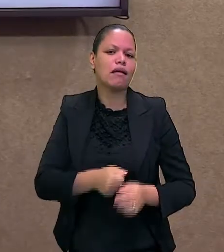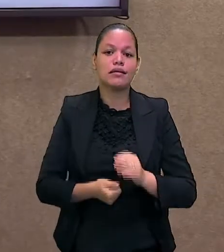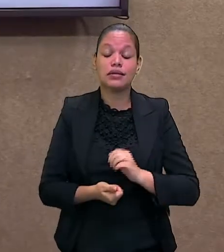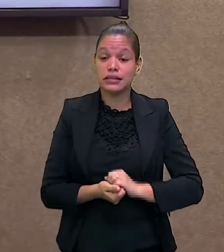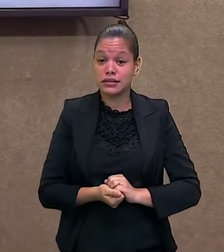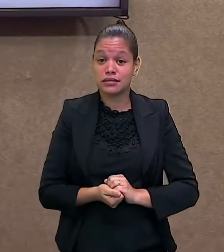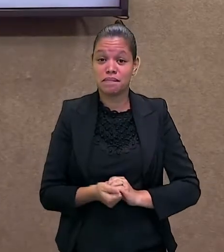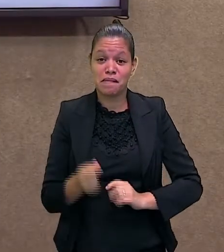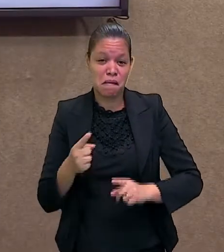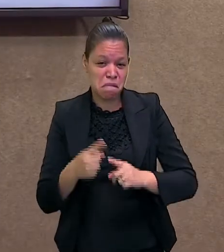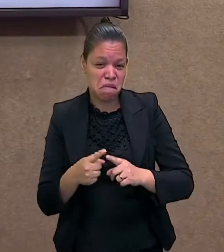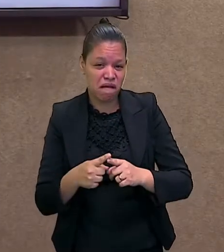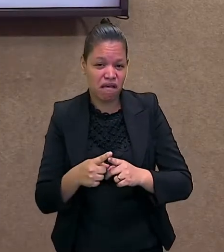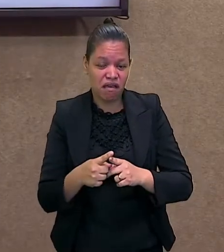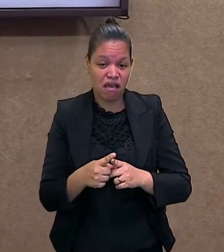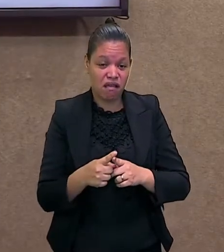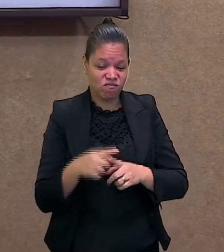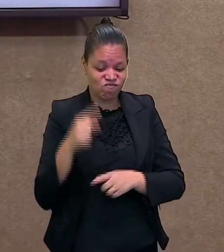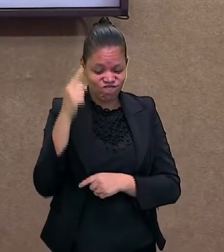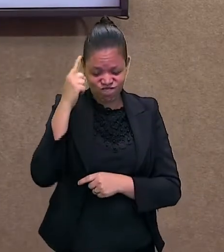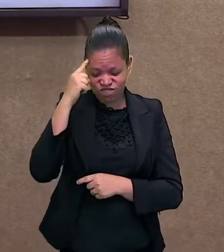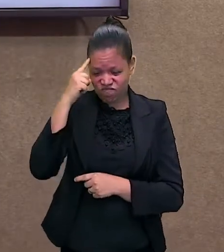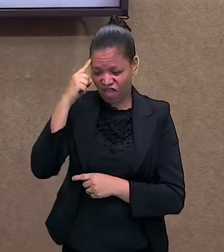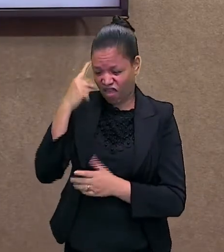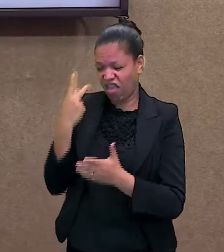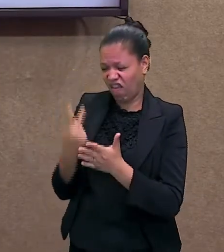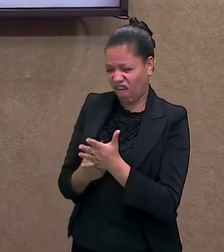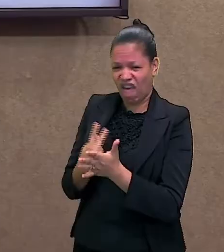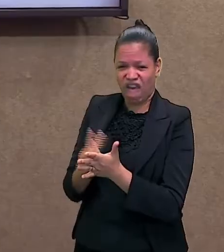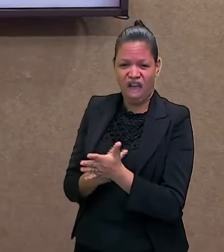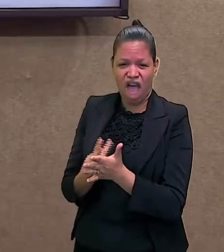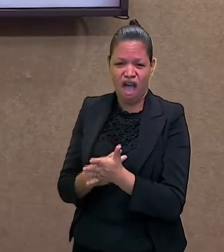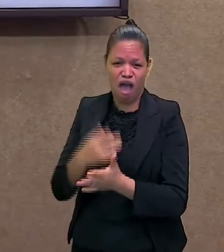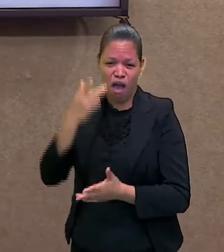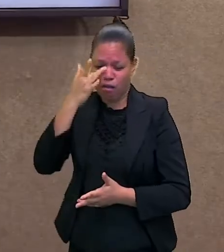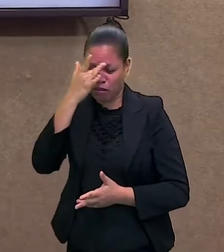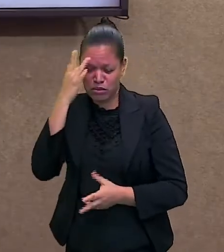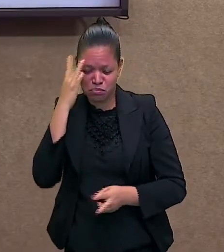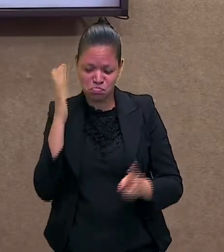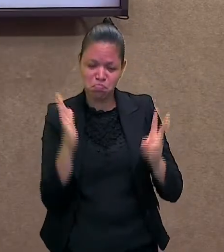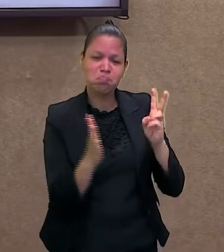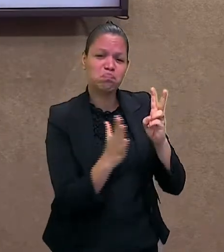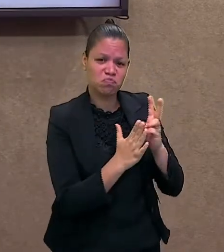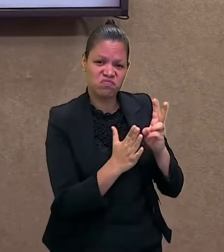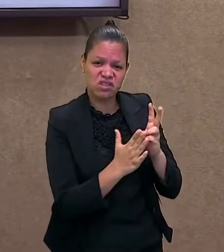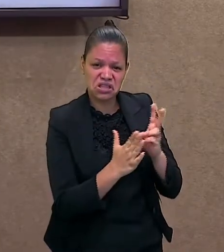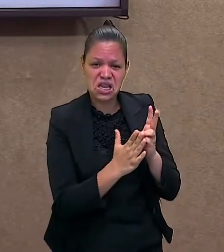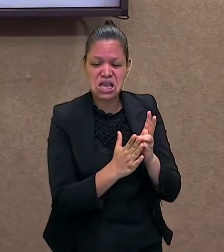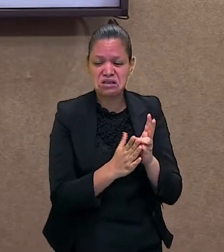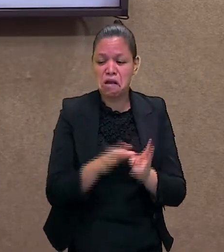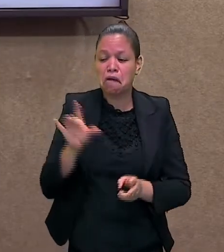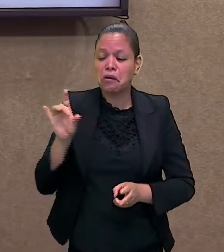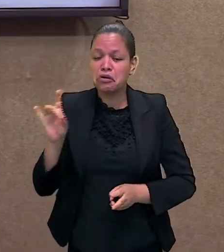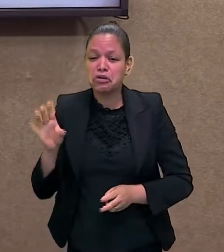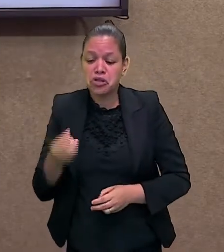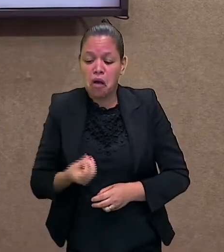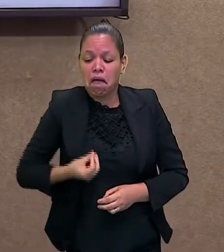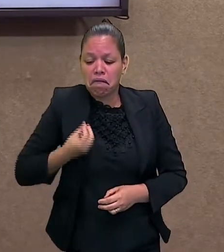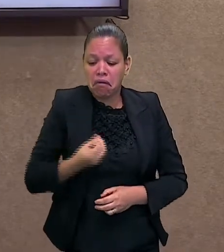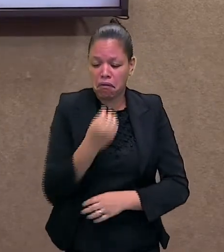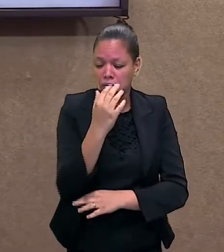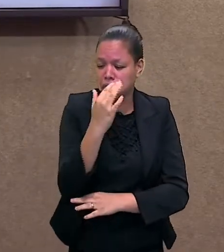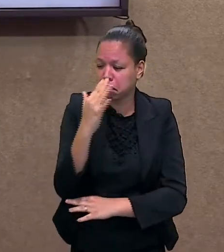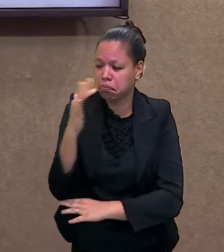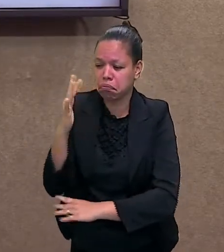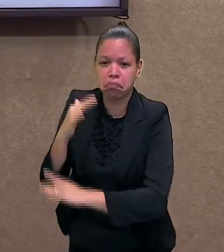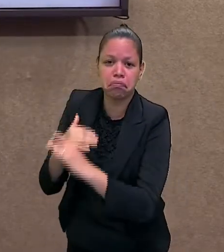dos indígenas, né? Que eles somente vivem nas matas, ou que eles somente são um único povo, uma única